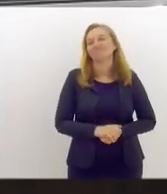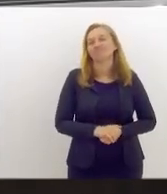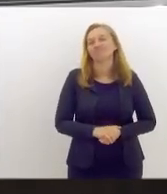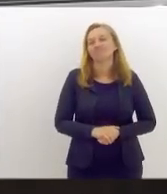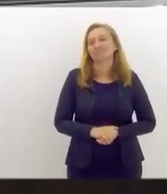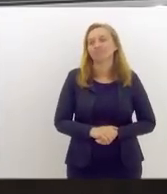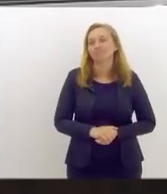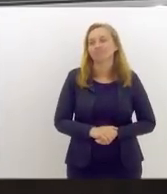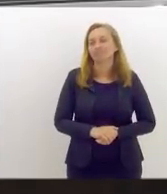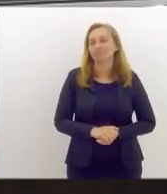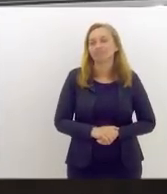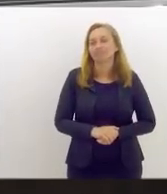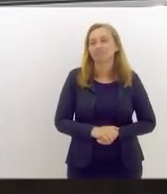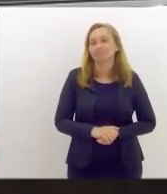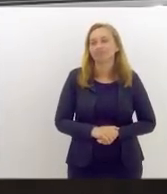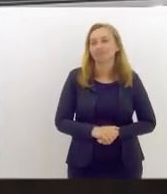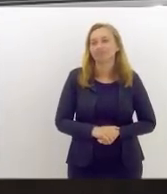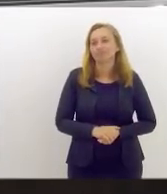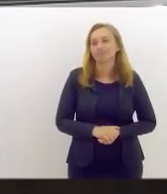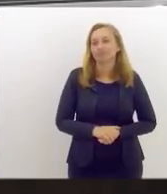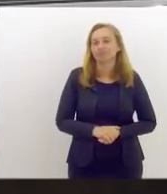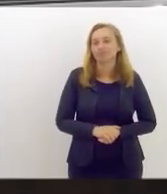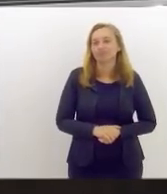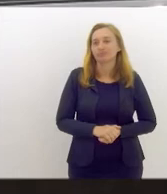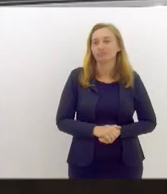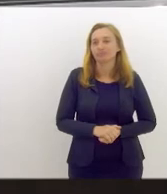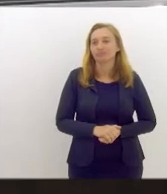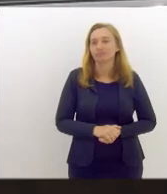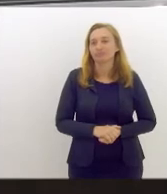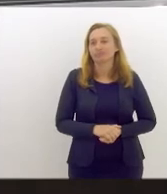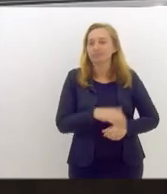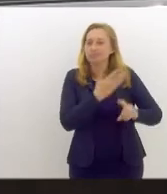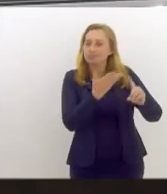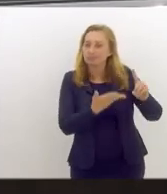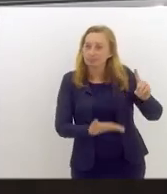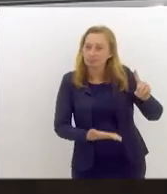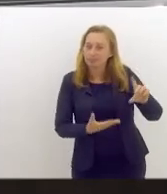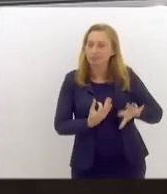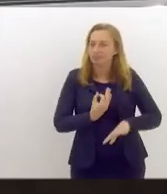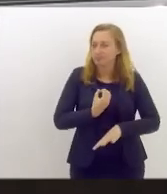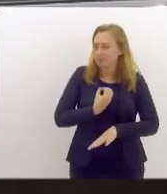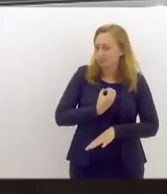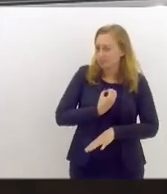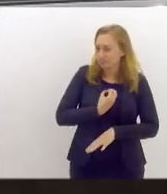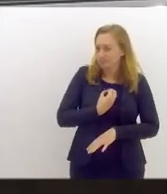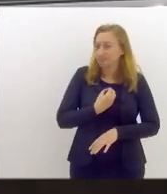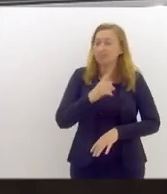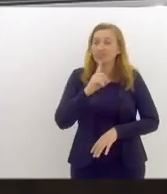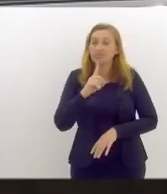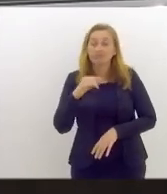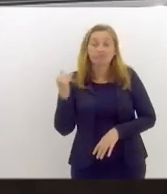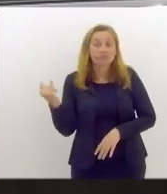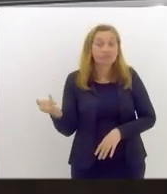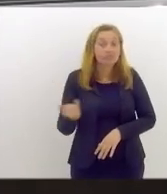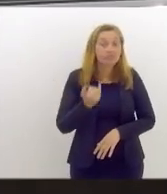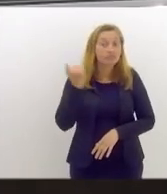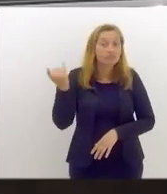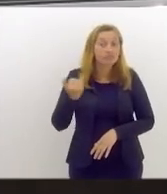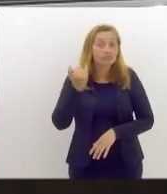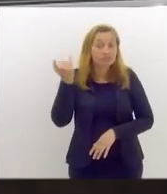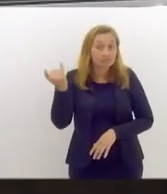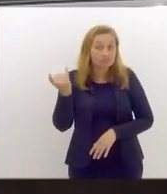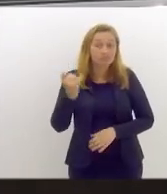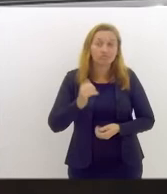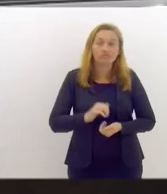é em uma outorga de honraria é de medalha importante quanto